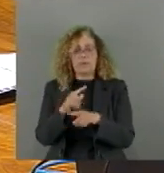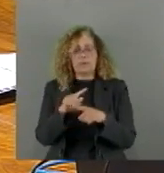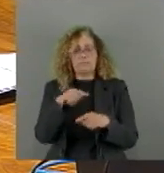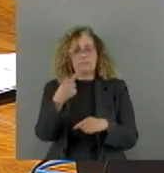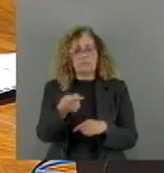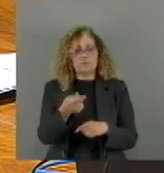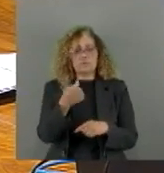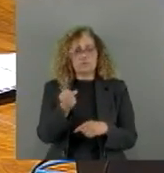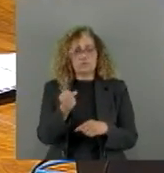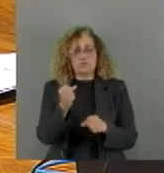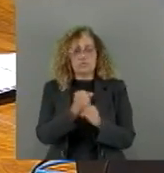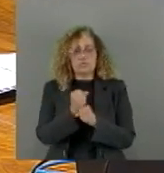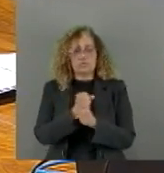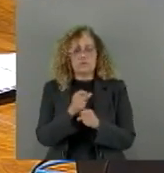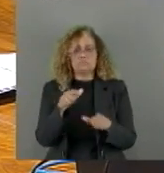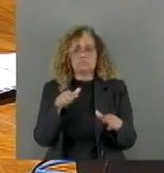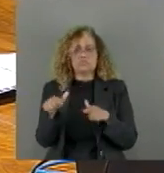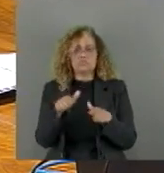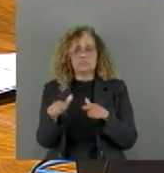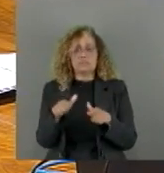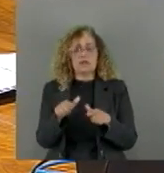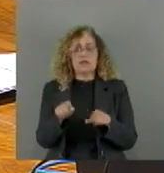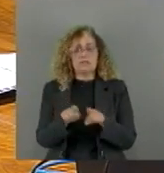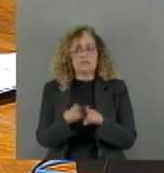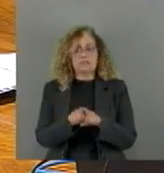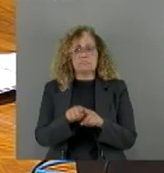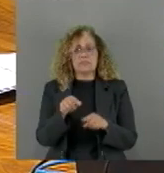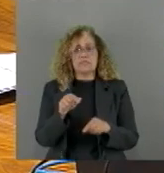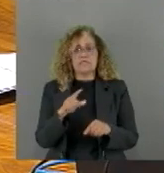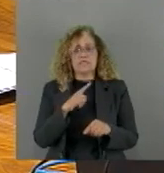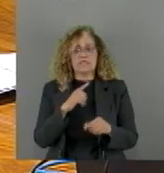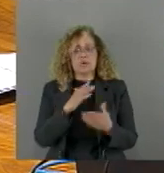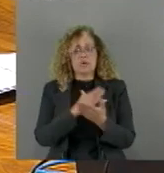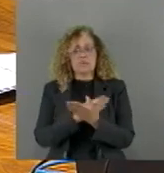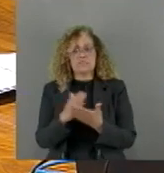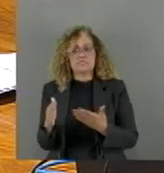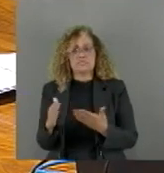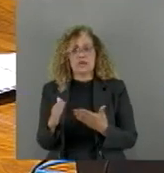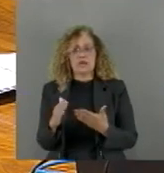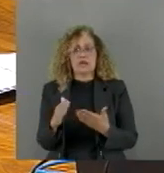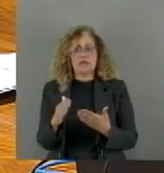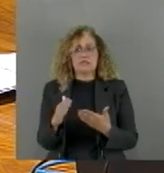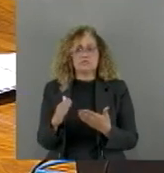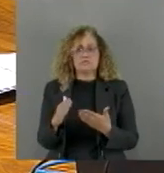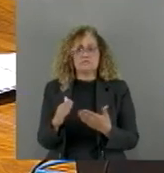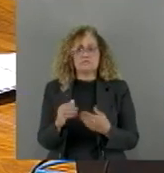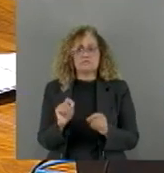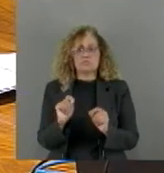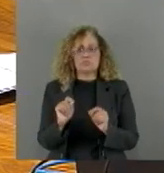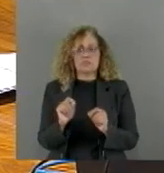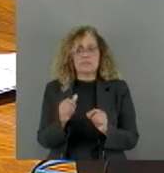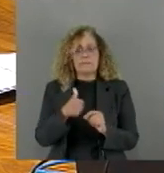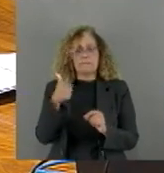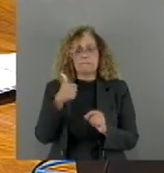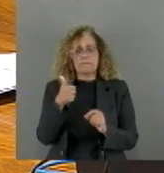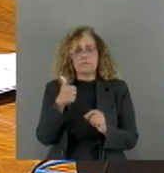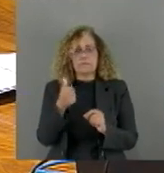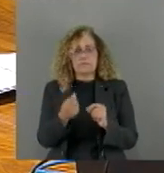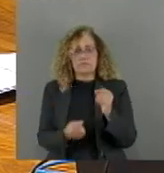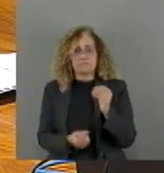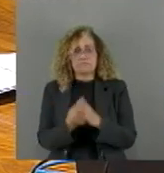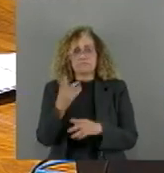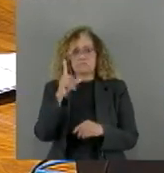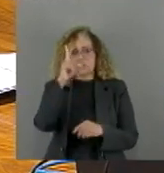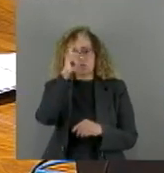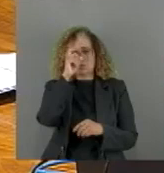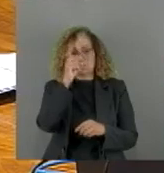7 de setembro de 94, o idealismo, o esforço daqueles pioneiros foram compensados com a inauguração do primeiro grande hospital do